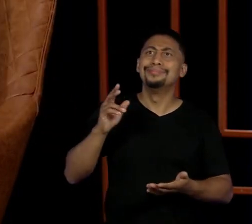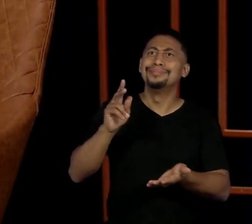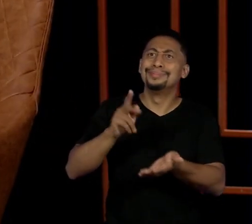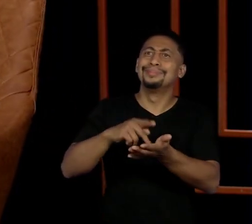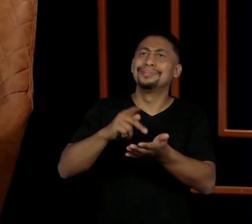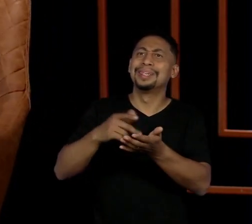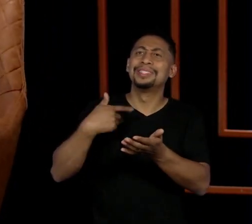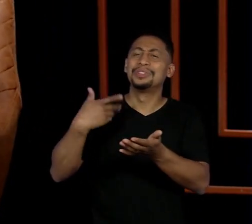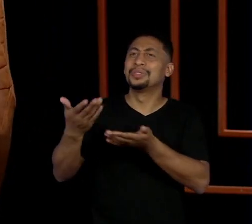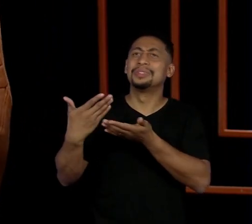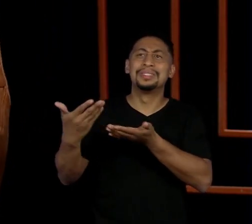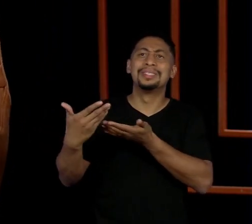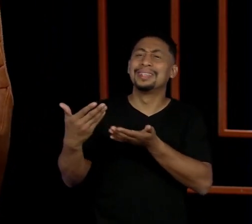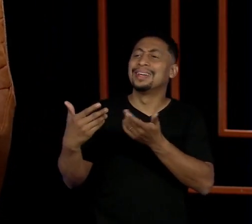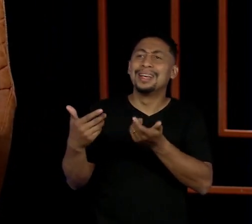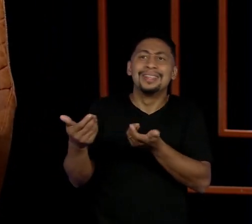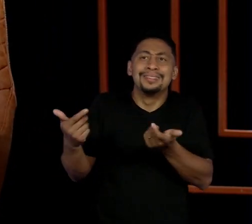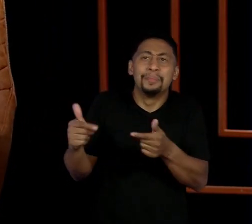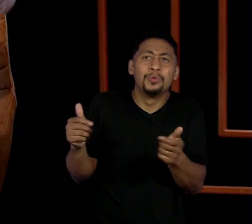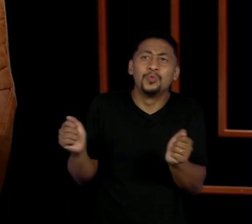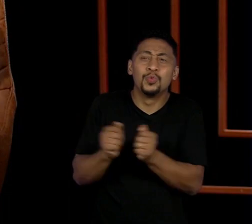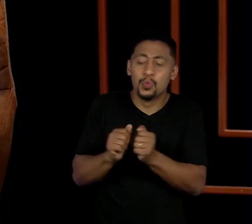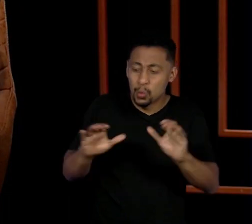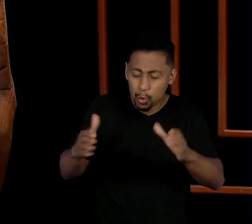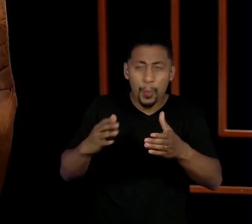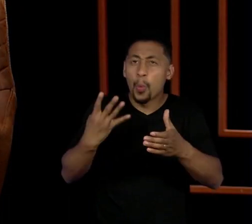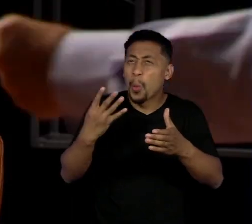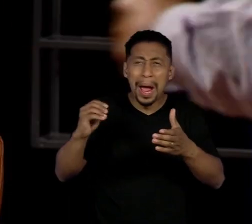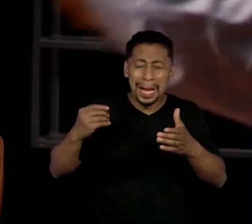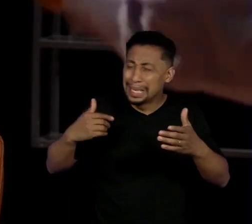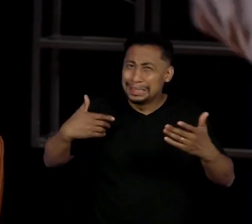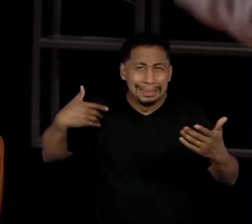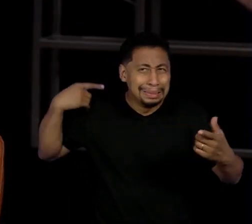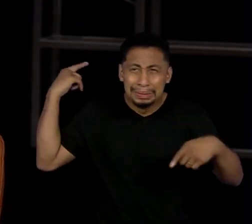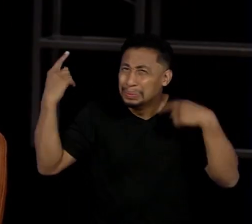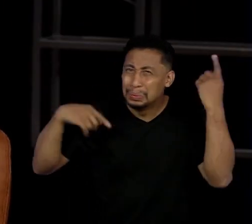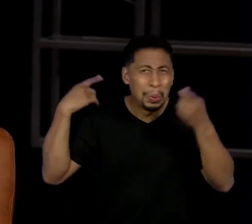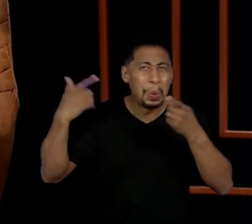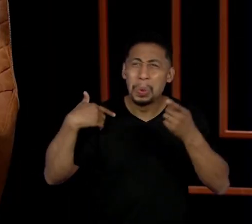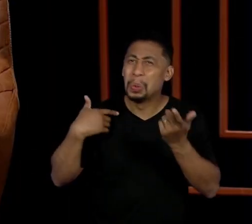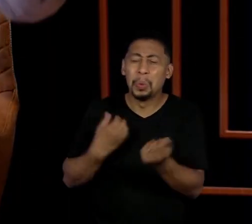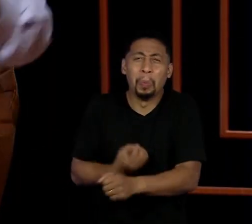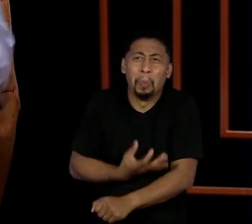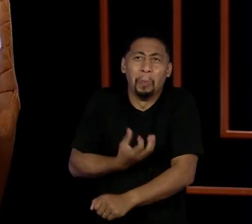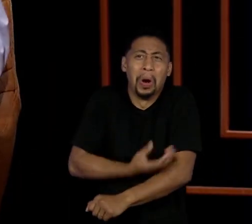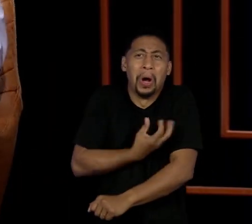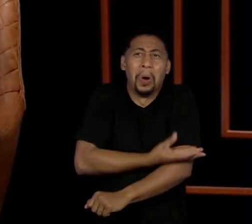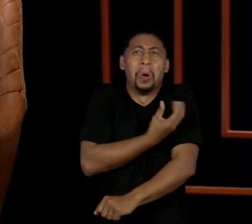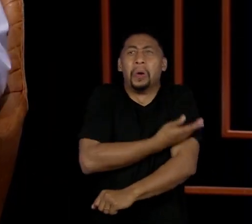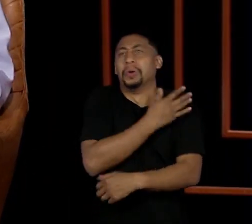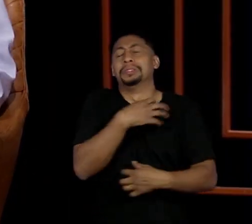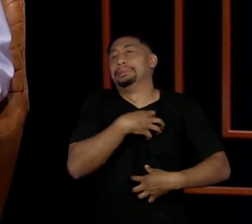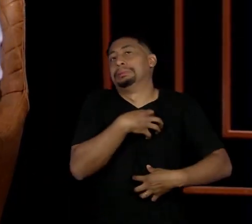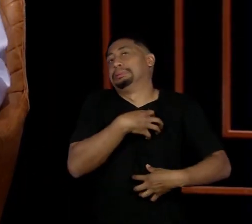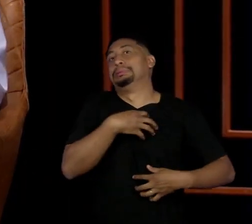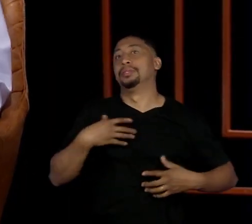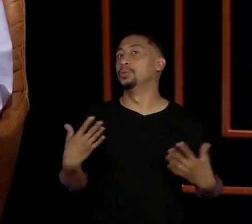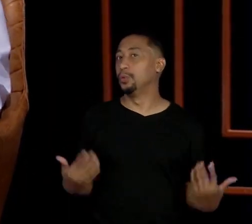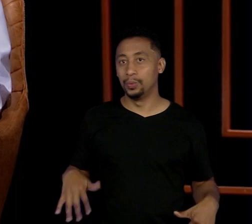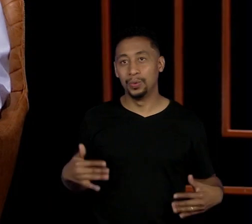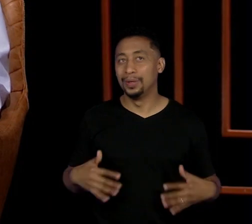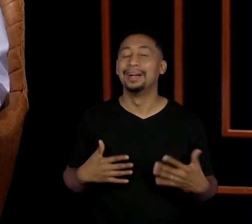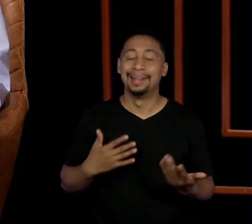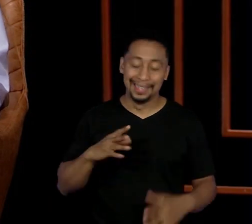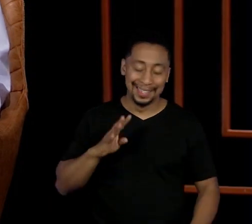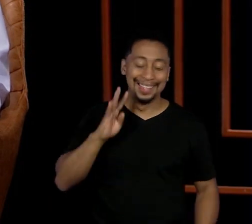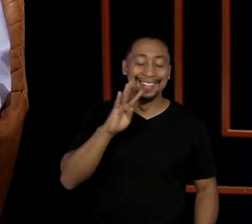Ateneu, éramos 40 jovens, loucos, testosterona, malucos, entendeu? Contando aquela história. Era muito bacana,